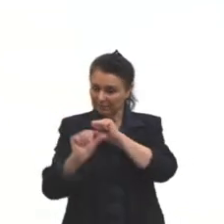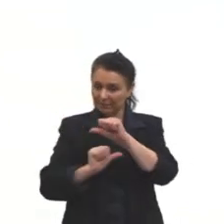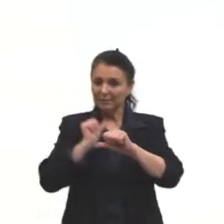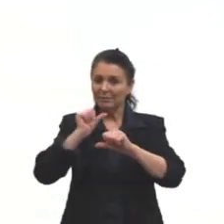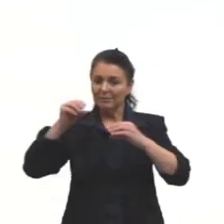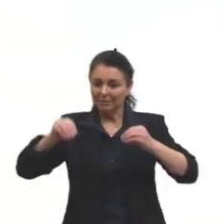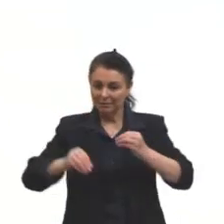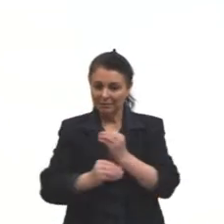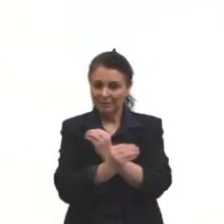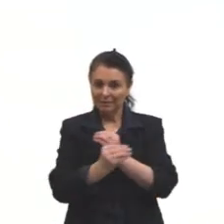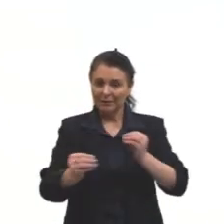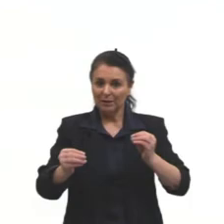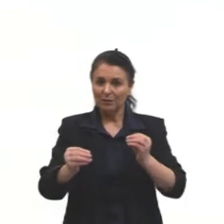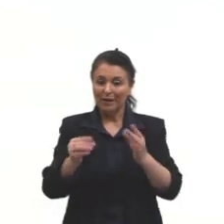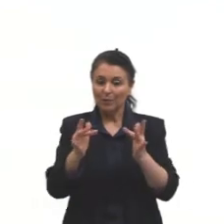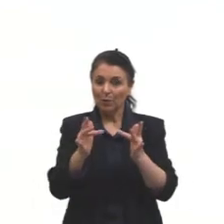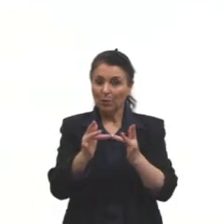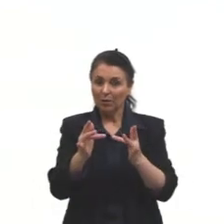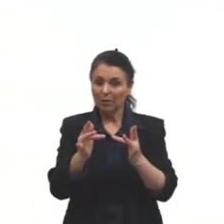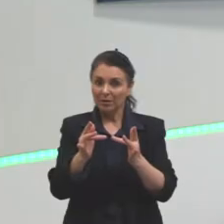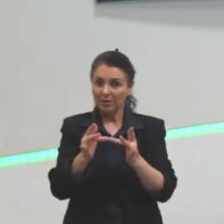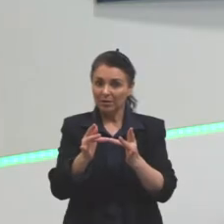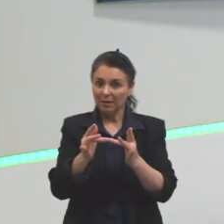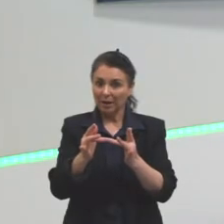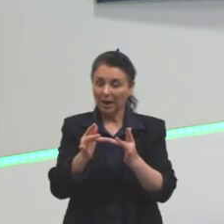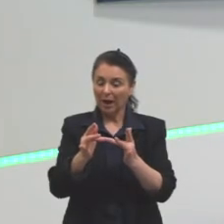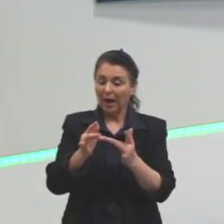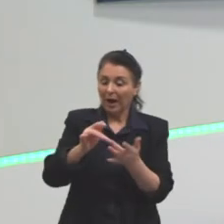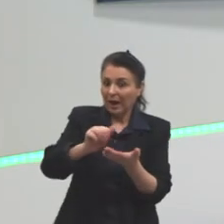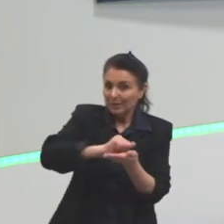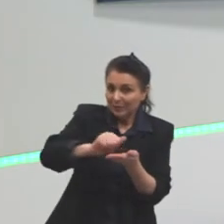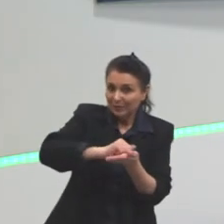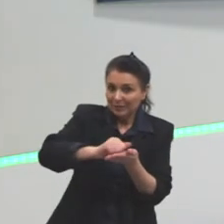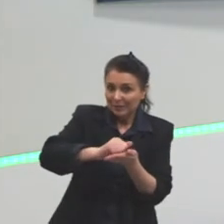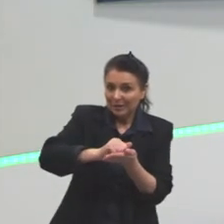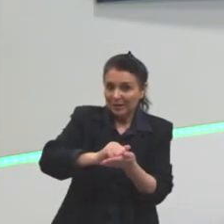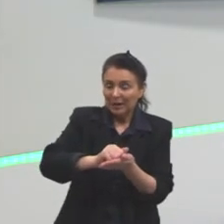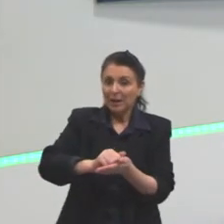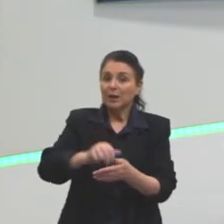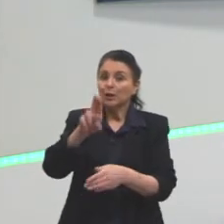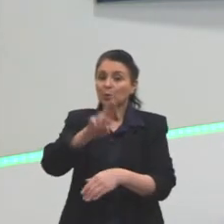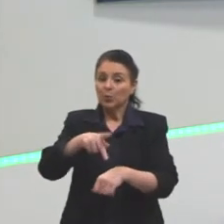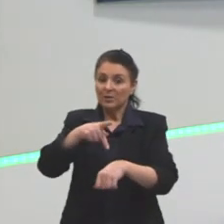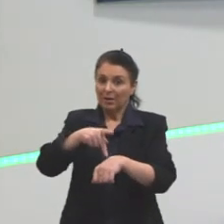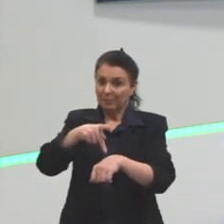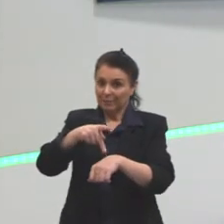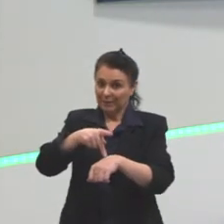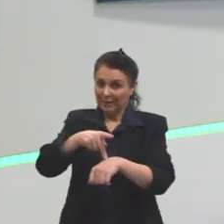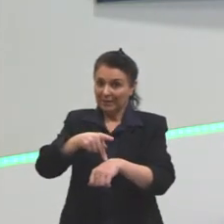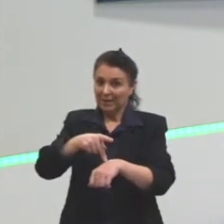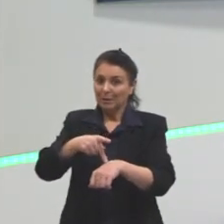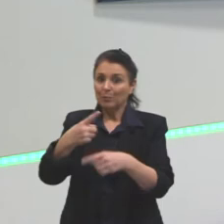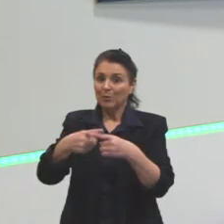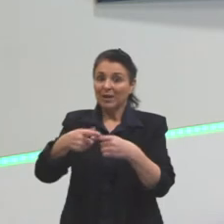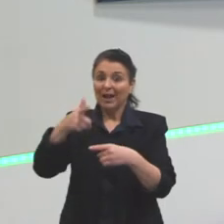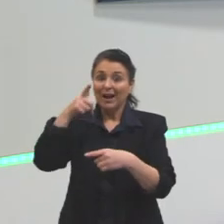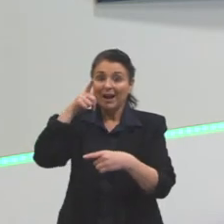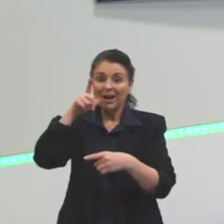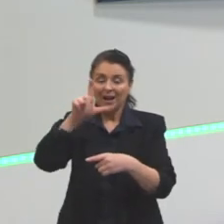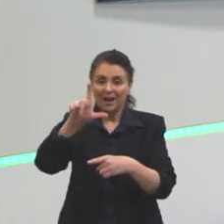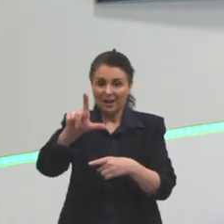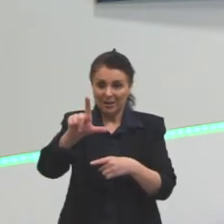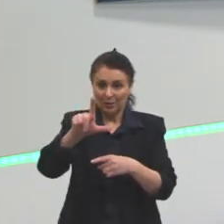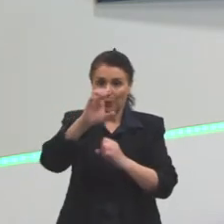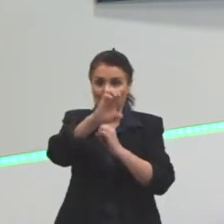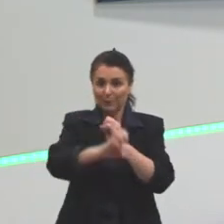contato né Se eu pegar então essa pedra que agora ela já tá eletrizada negativamente porque ela ganhou elétrons e